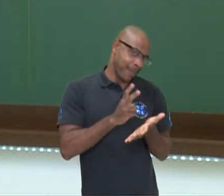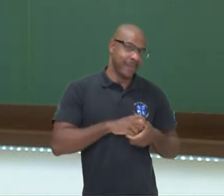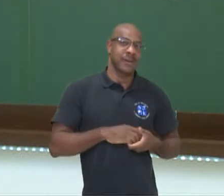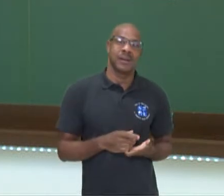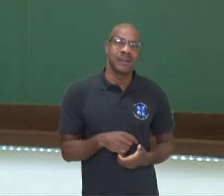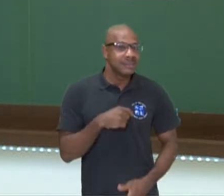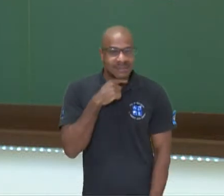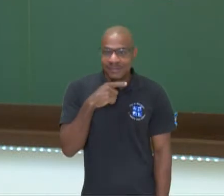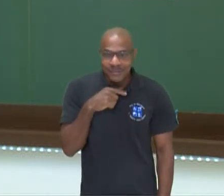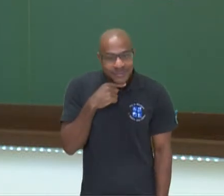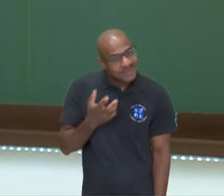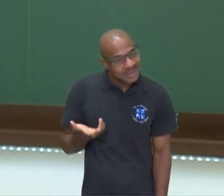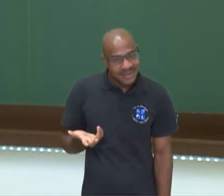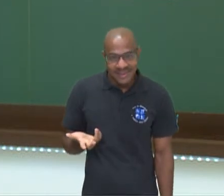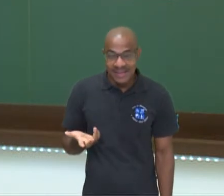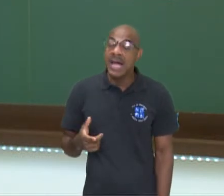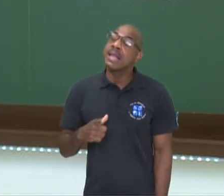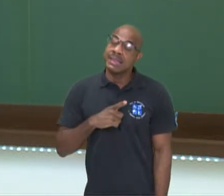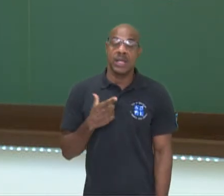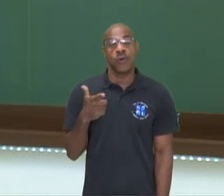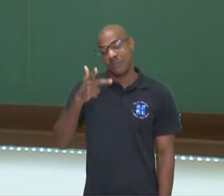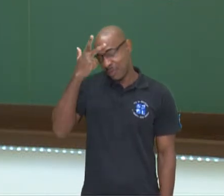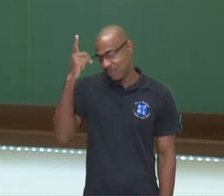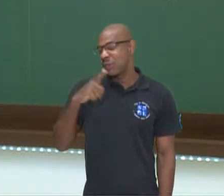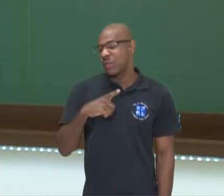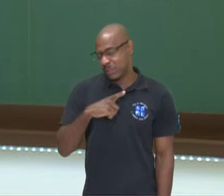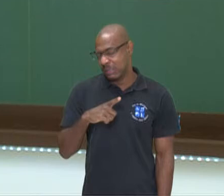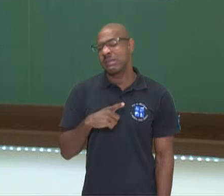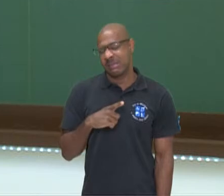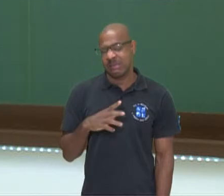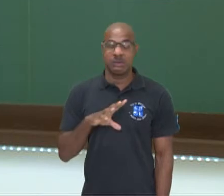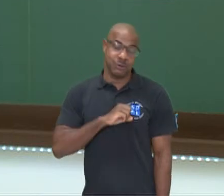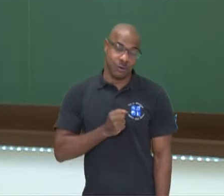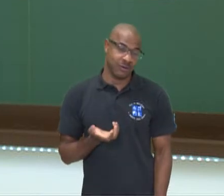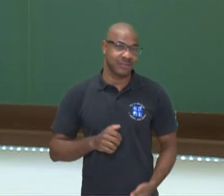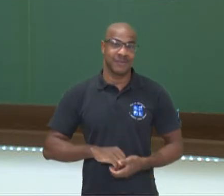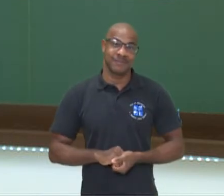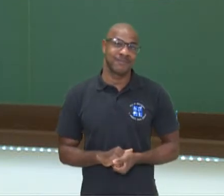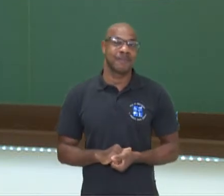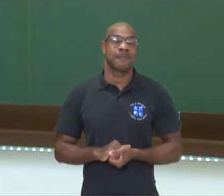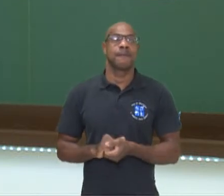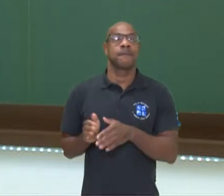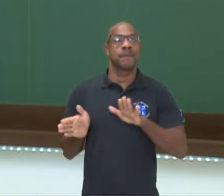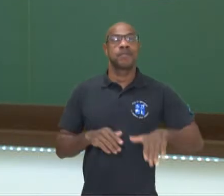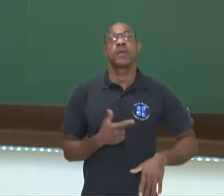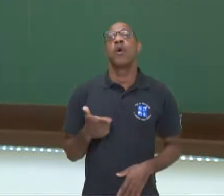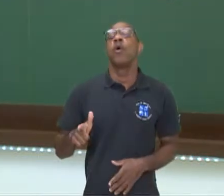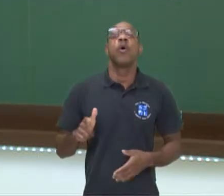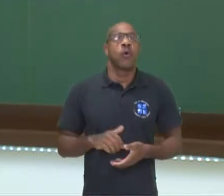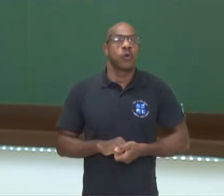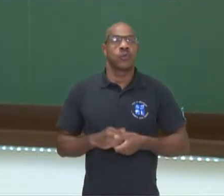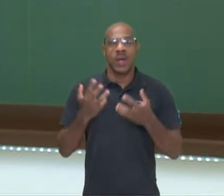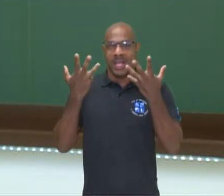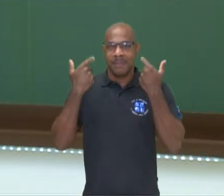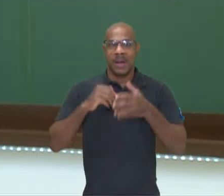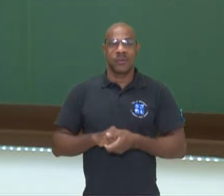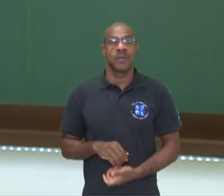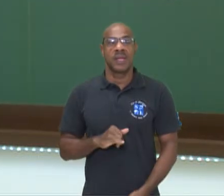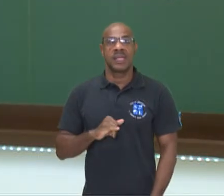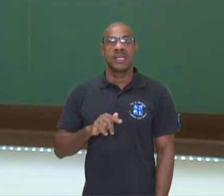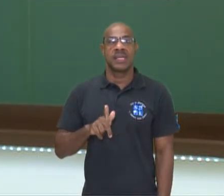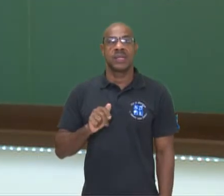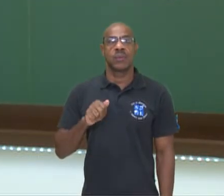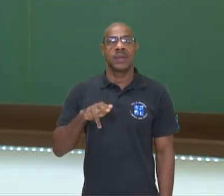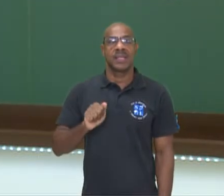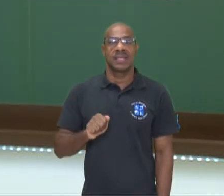dá, mas tem pessoas que gostam e que fazem. Muito bem para elas. Outro animal exótico, iguana. O que você